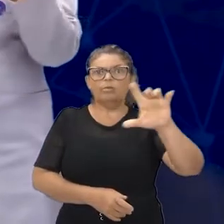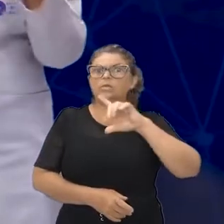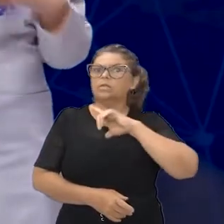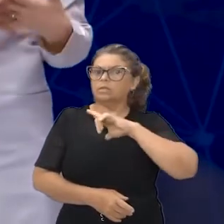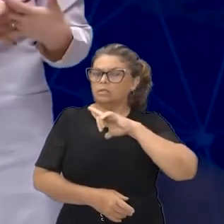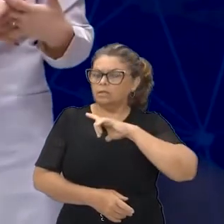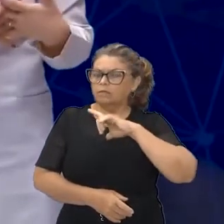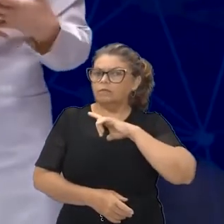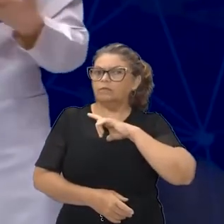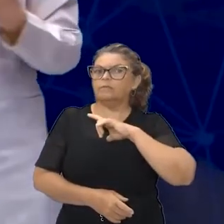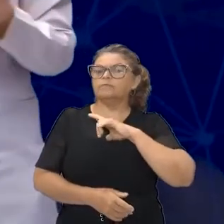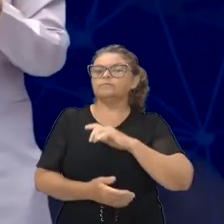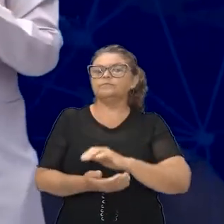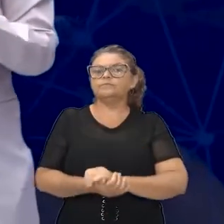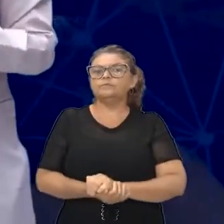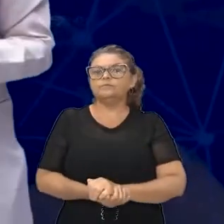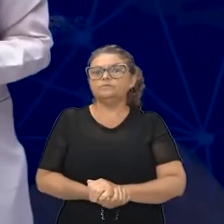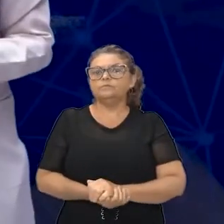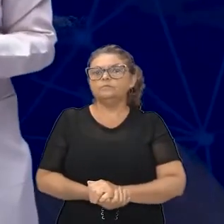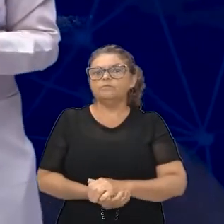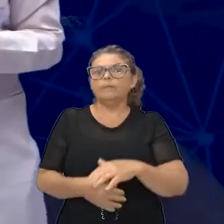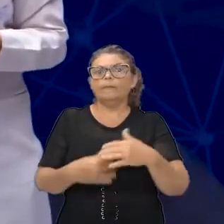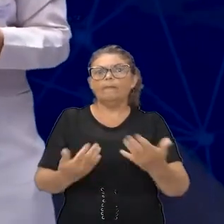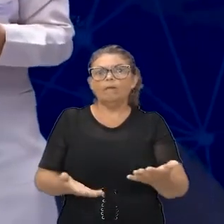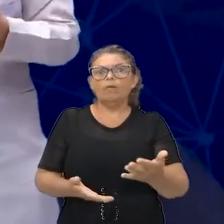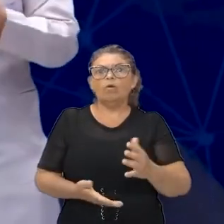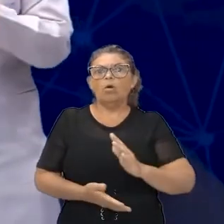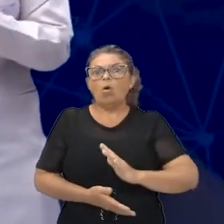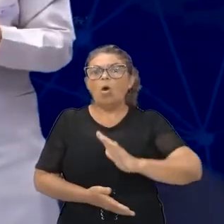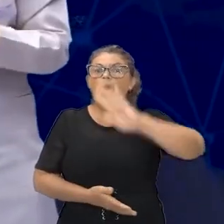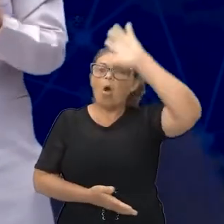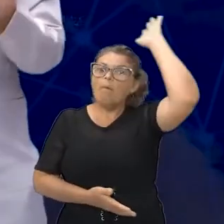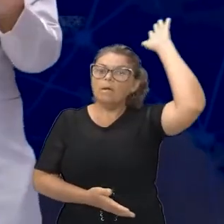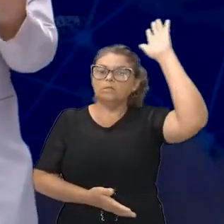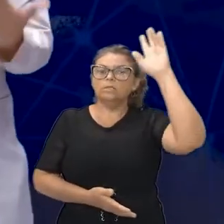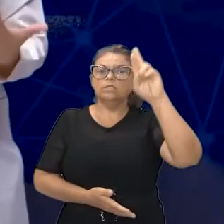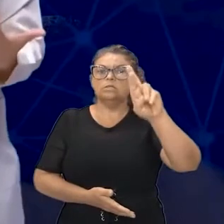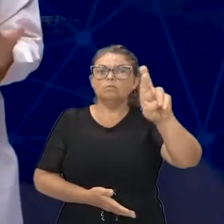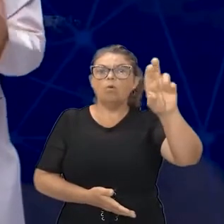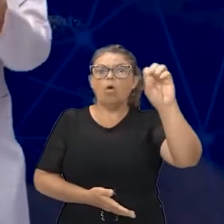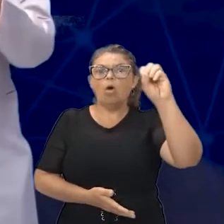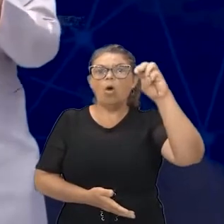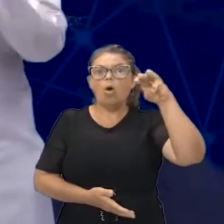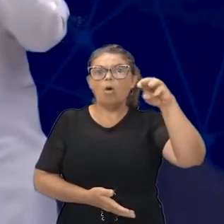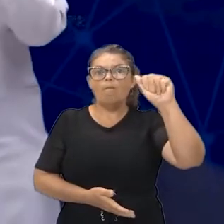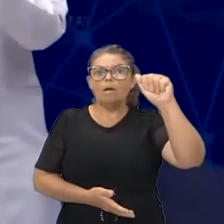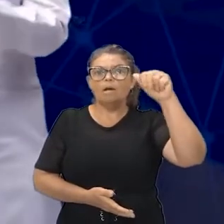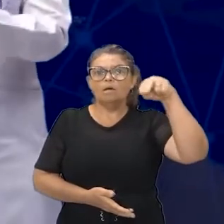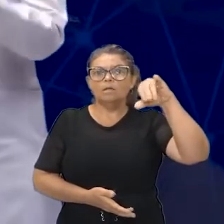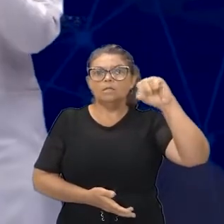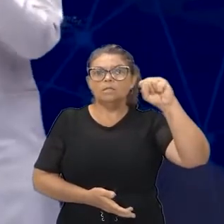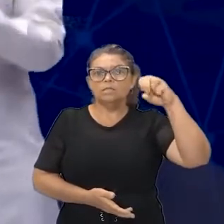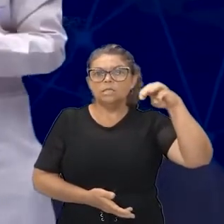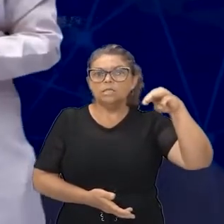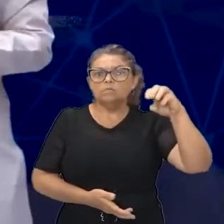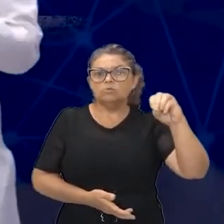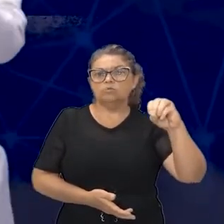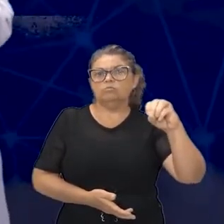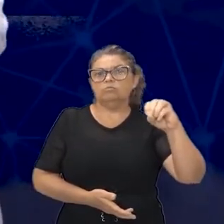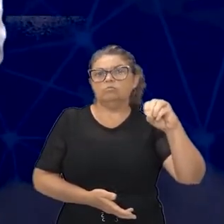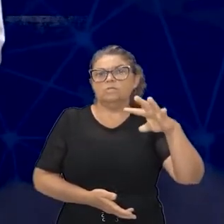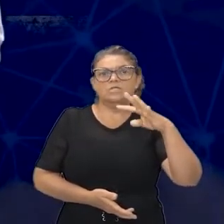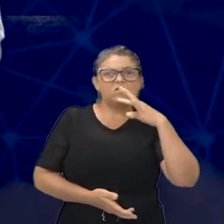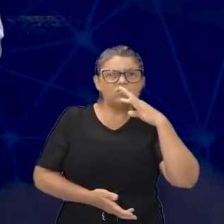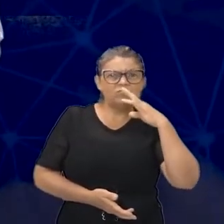entrar o que nós vimos ultimamente, que foi sobre o humanismo. Essa ideia de desafiar, de acreditar, de